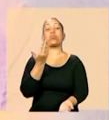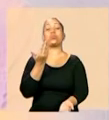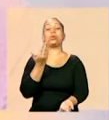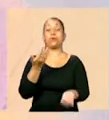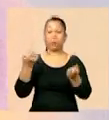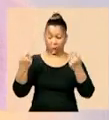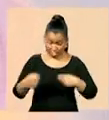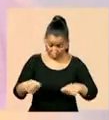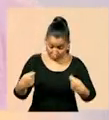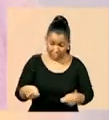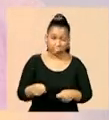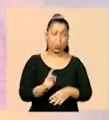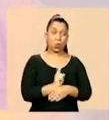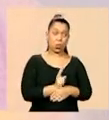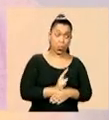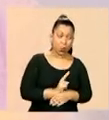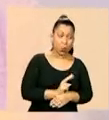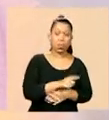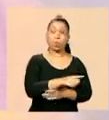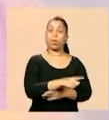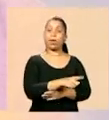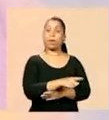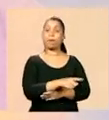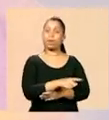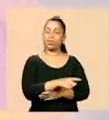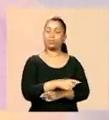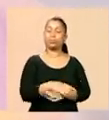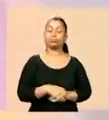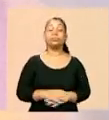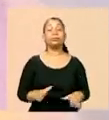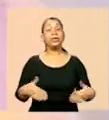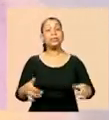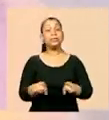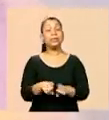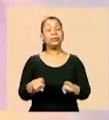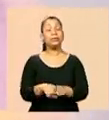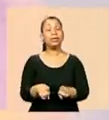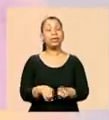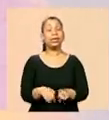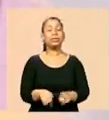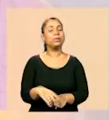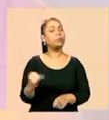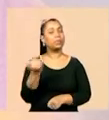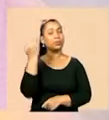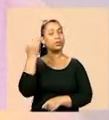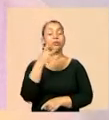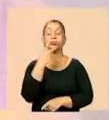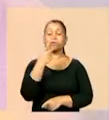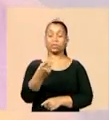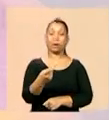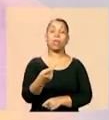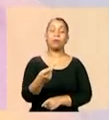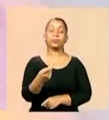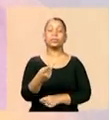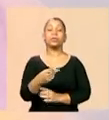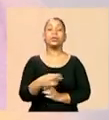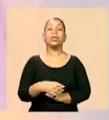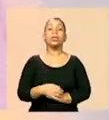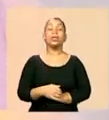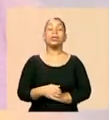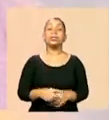é necessário fazer um acompanhamento nessas questões. Também é importante deixar